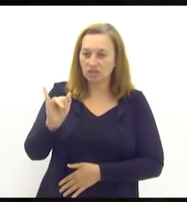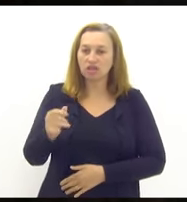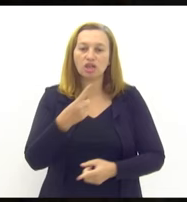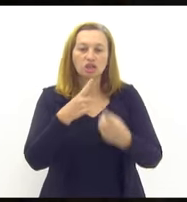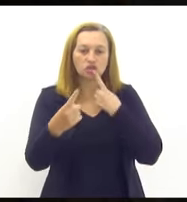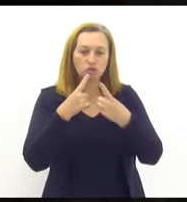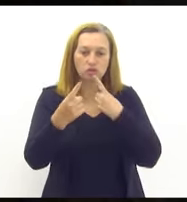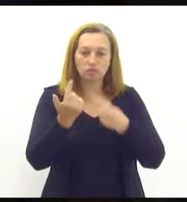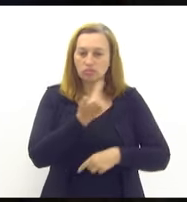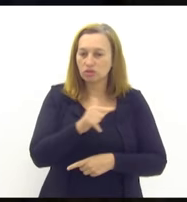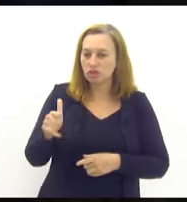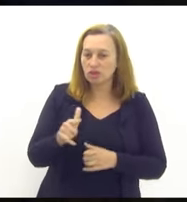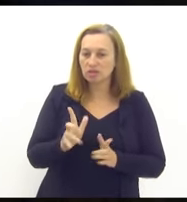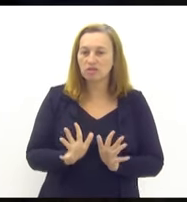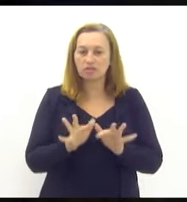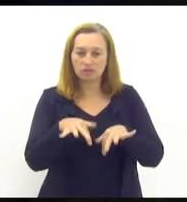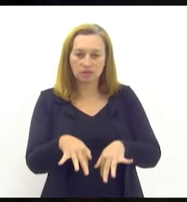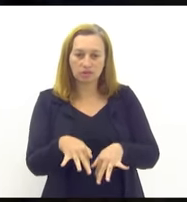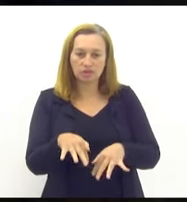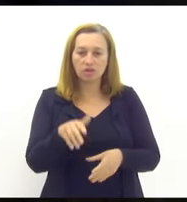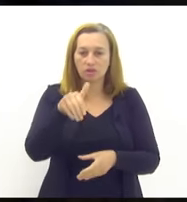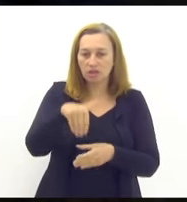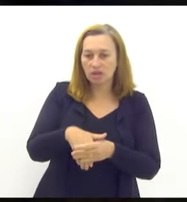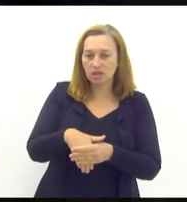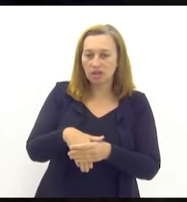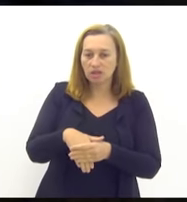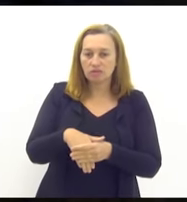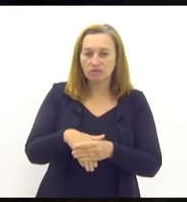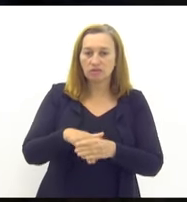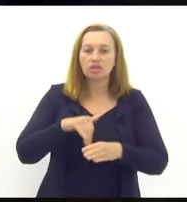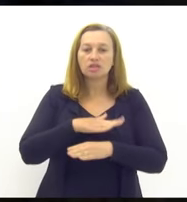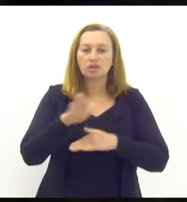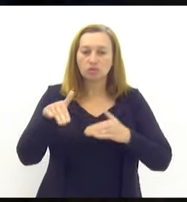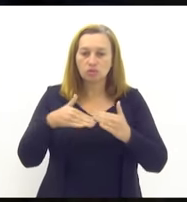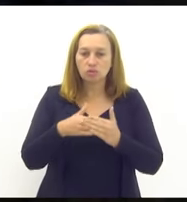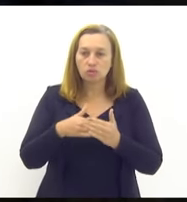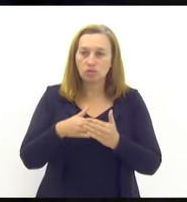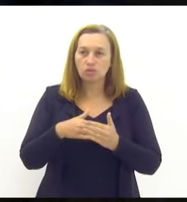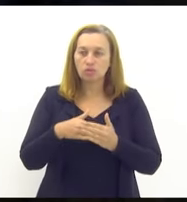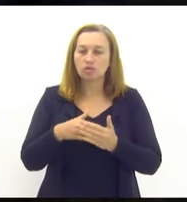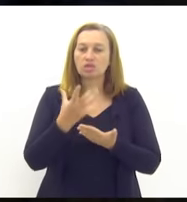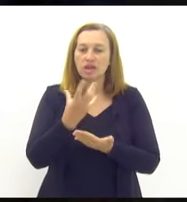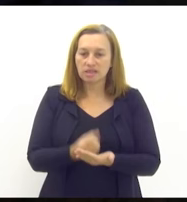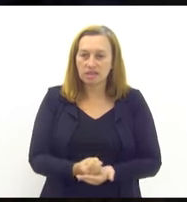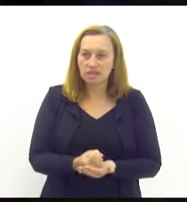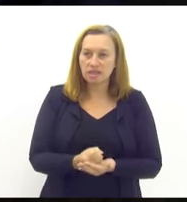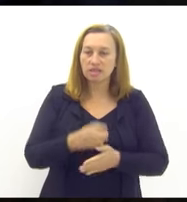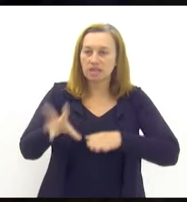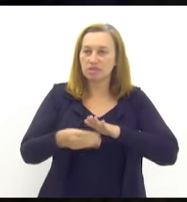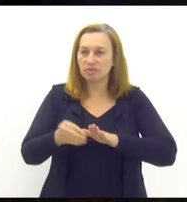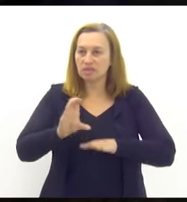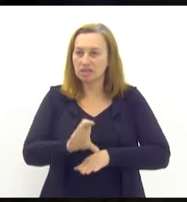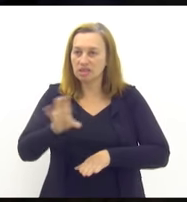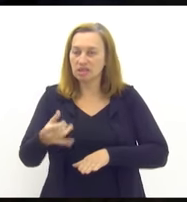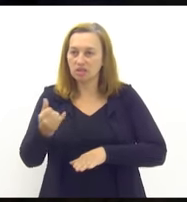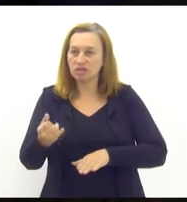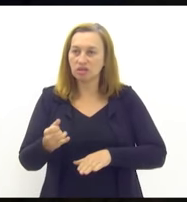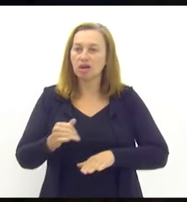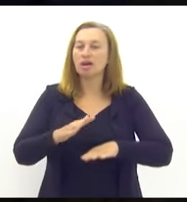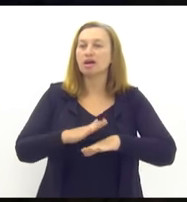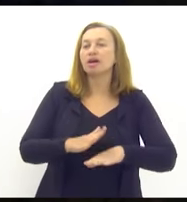em discussão não havendo Quem Queira discutir encerrada a discussão em votação as emendas da ccj senhores que permane